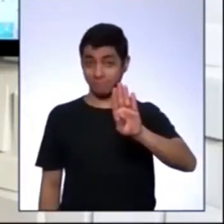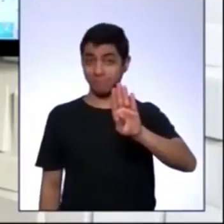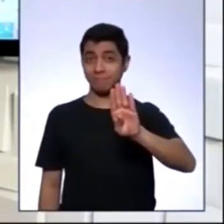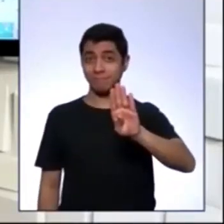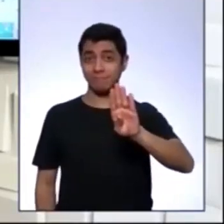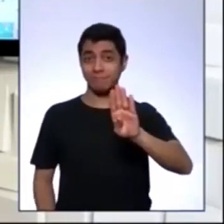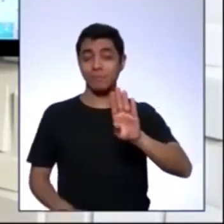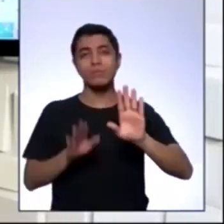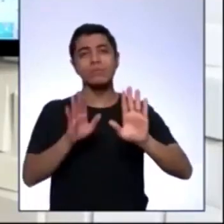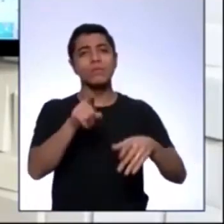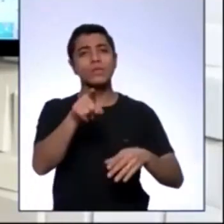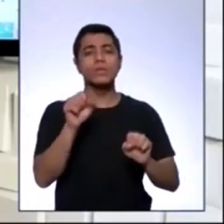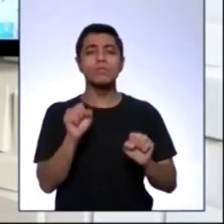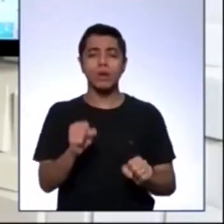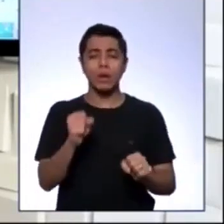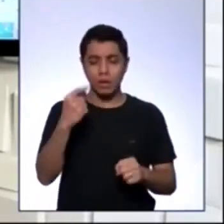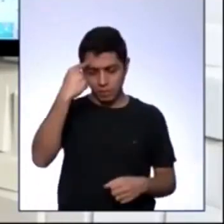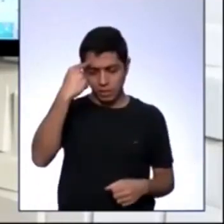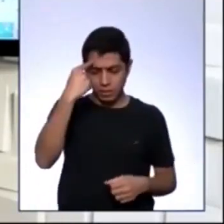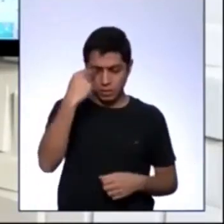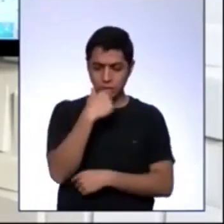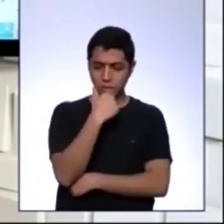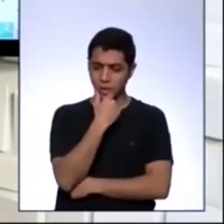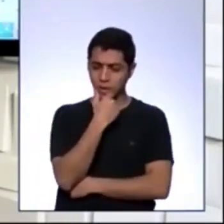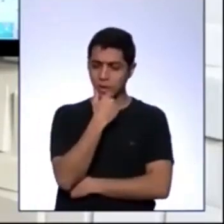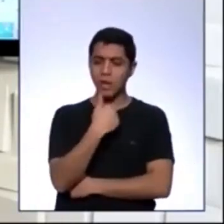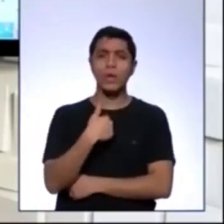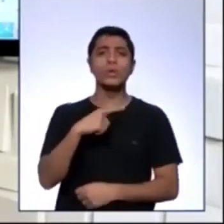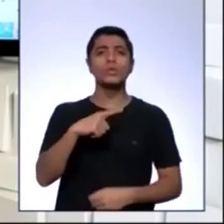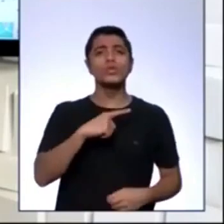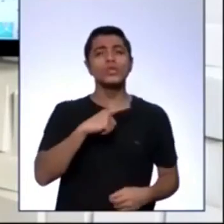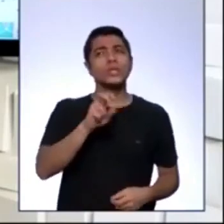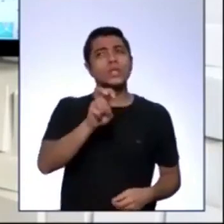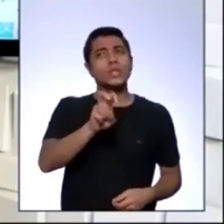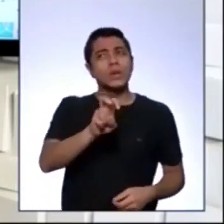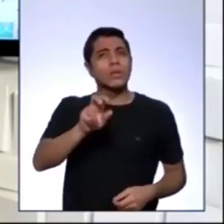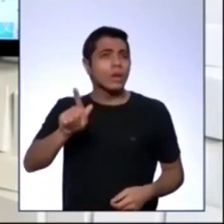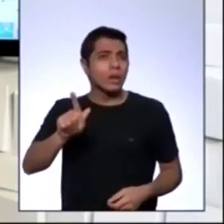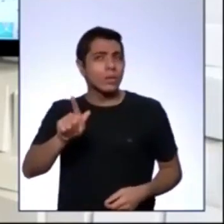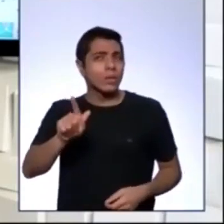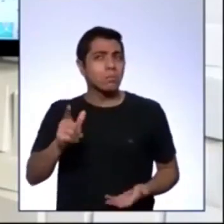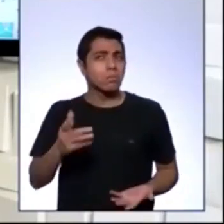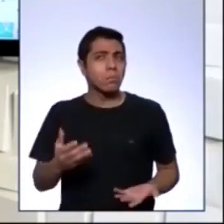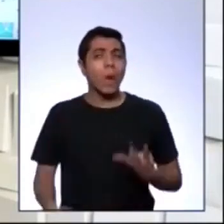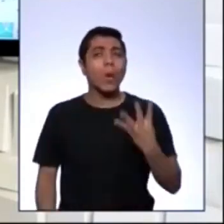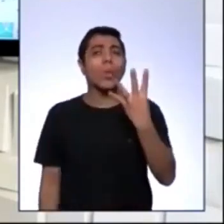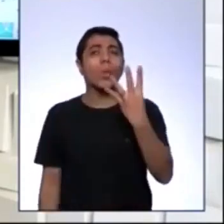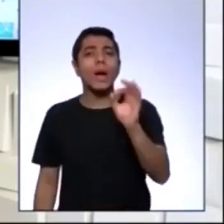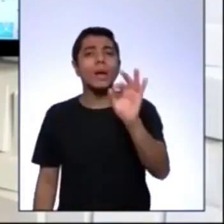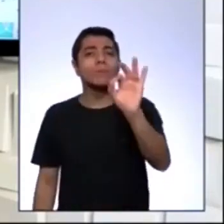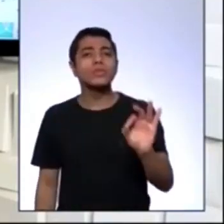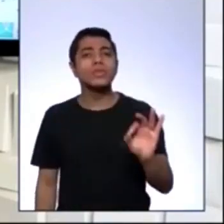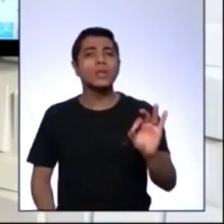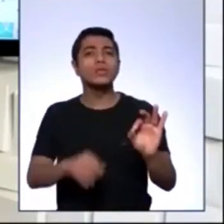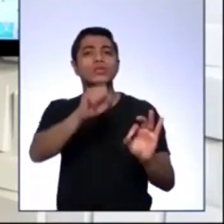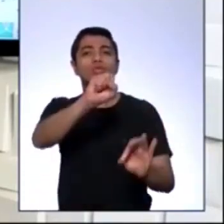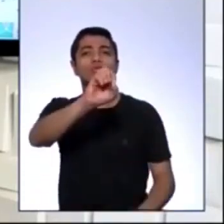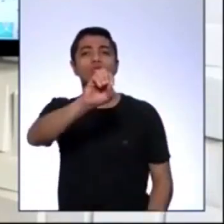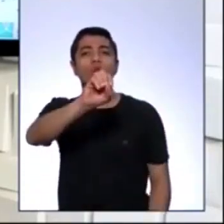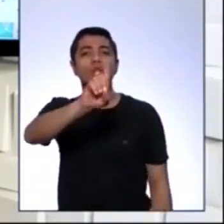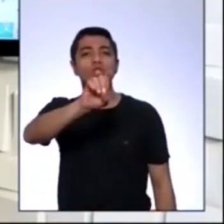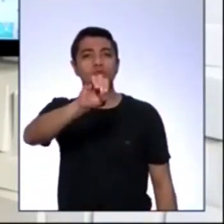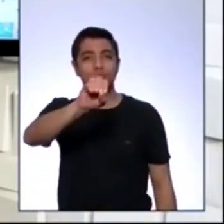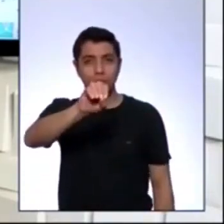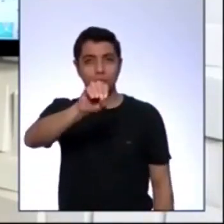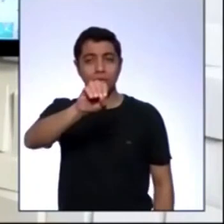gramas quarenta por cento é quarenta por cento é sódio é isso galera regra de três